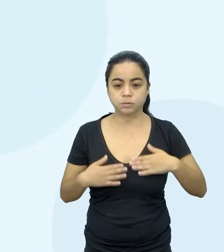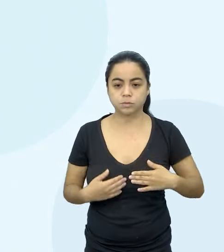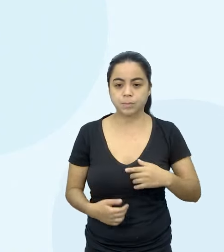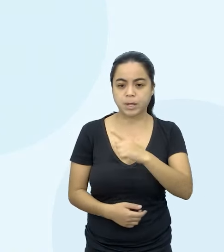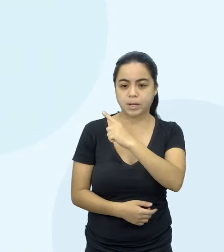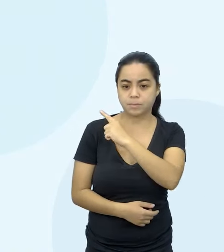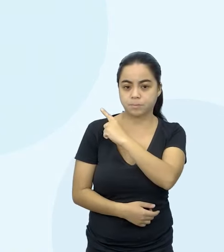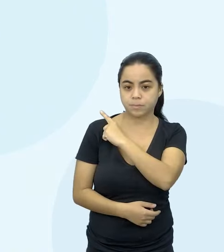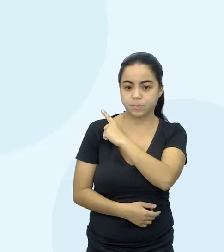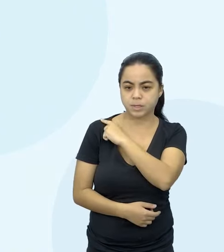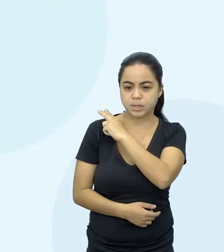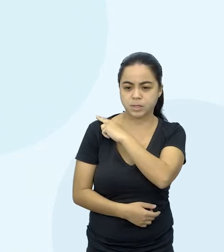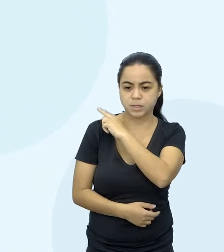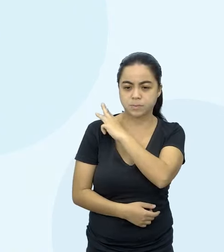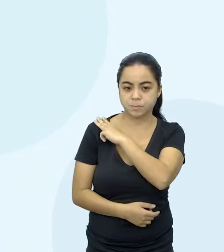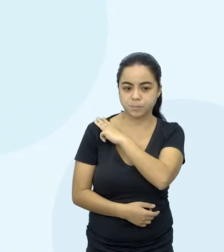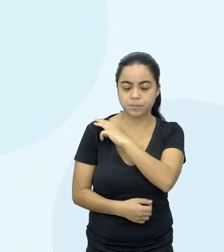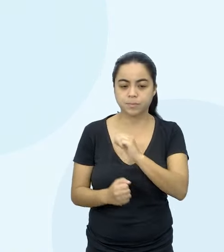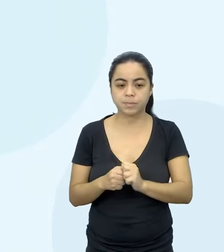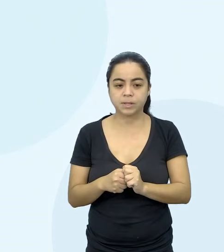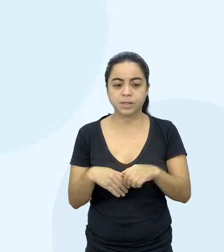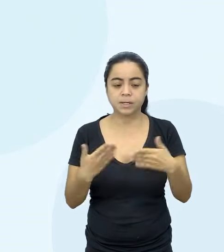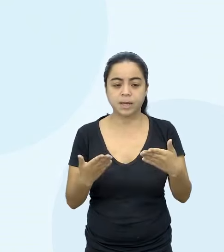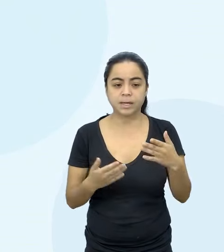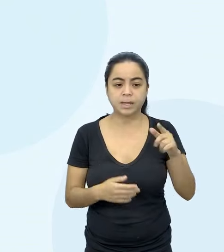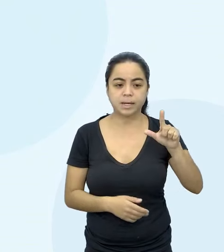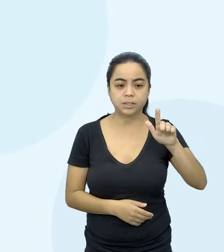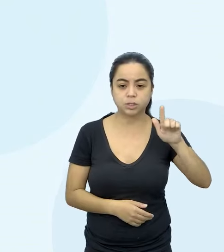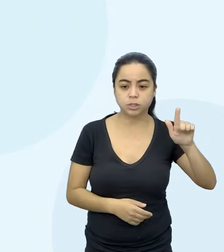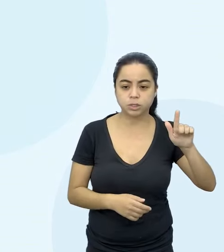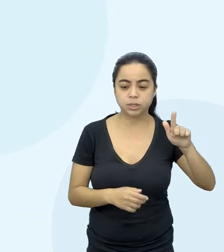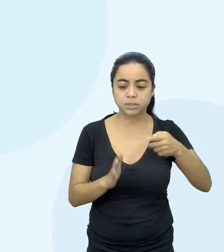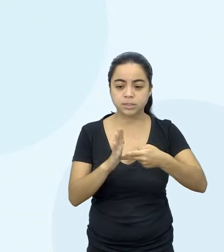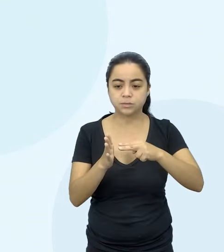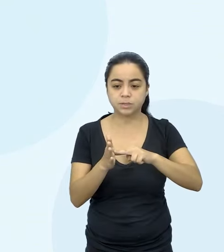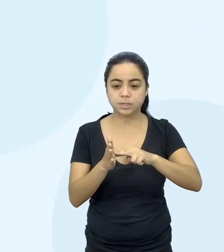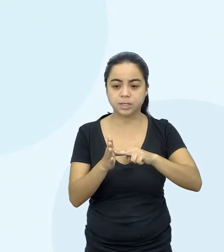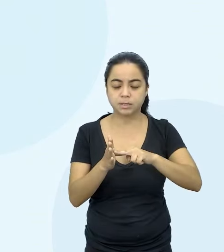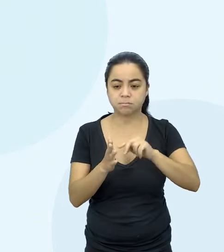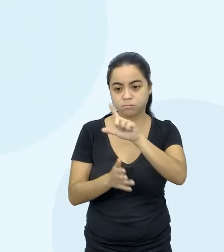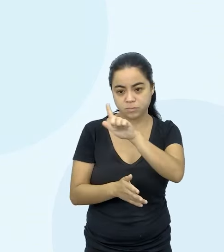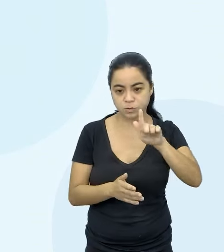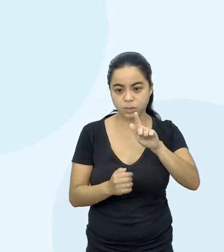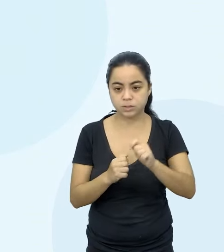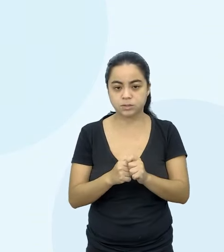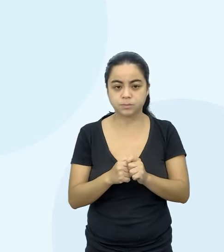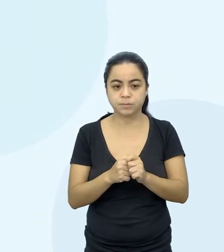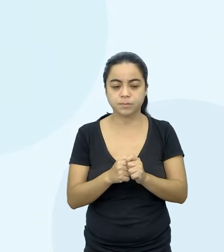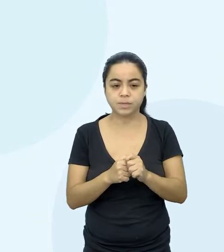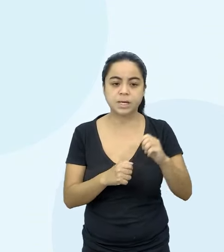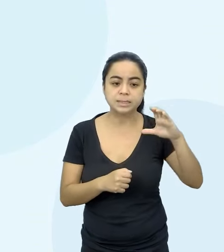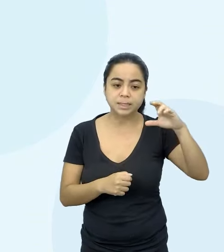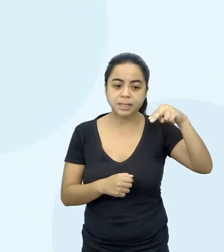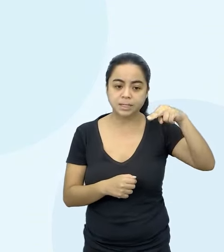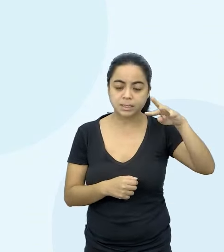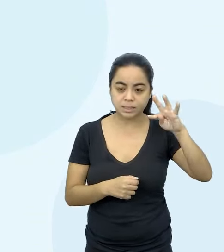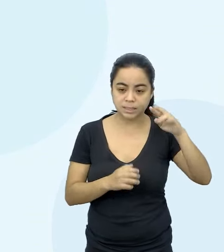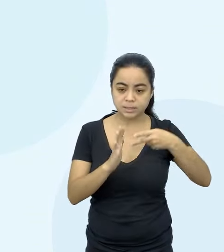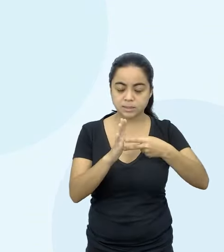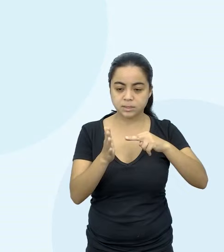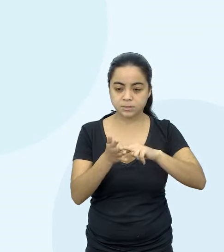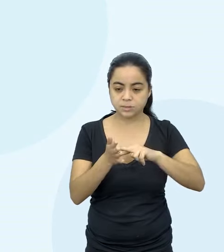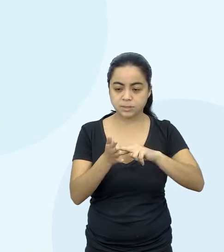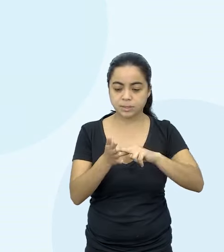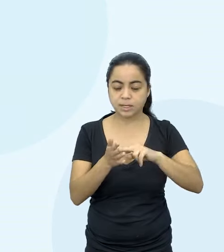né? Aí tem aqui, nesse caso, tem LGG, que é linguagens. Isso. No outro tá CNT, que é ciências